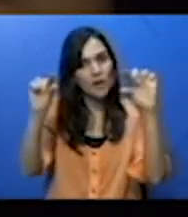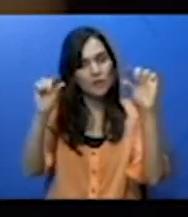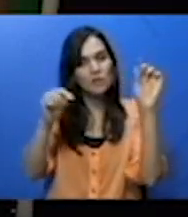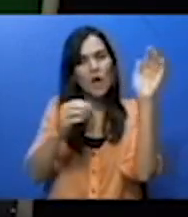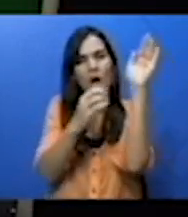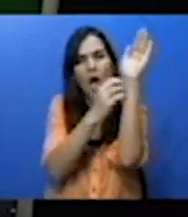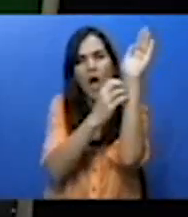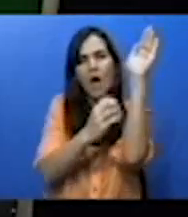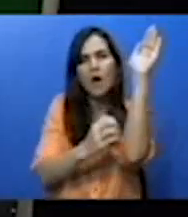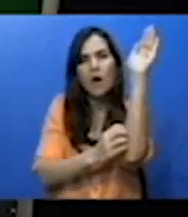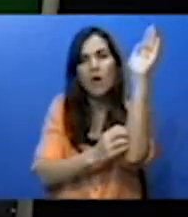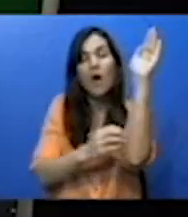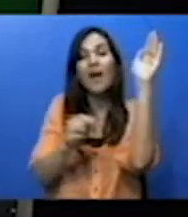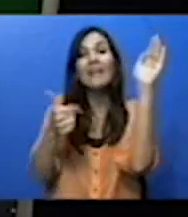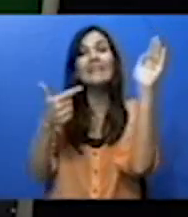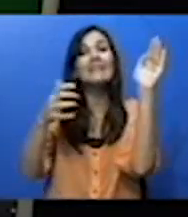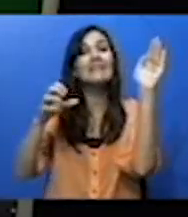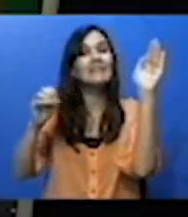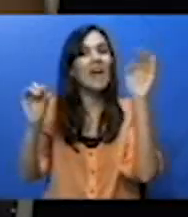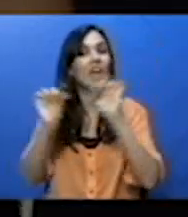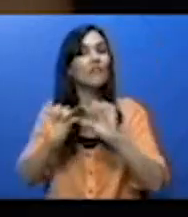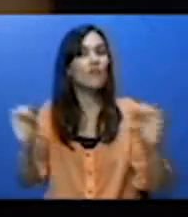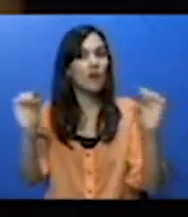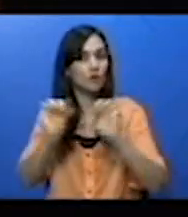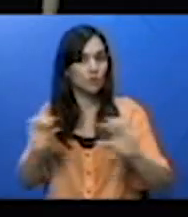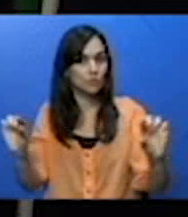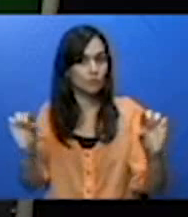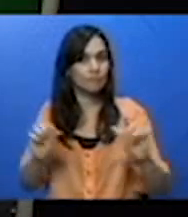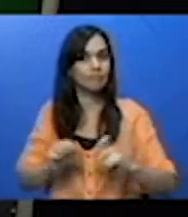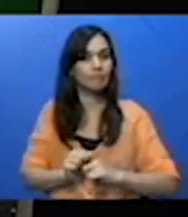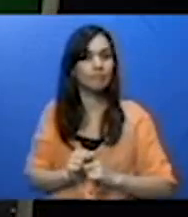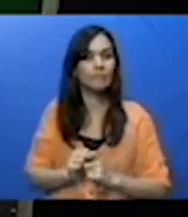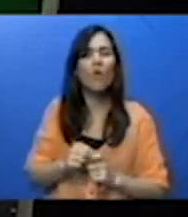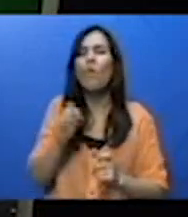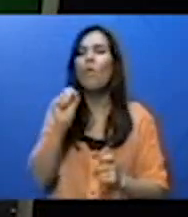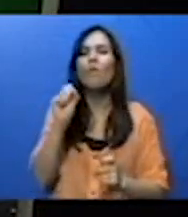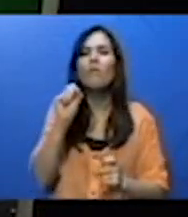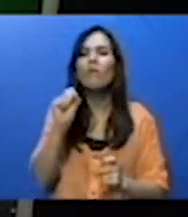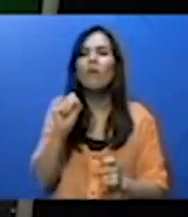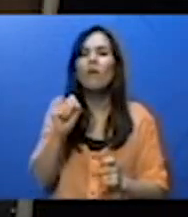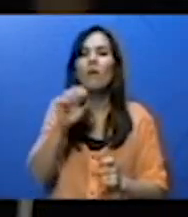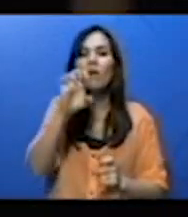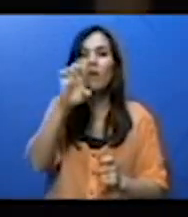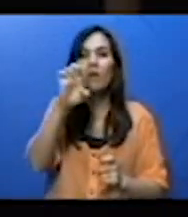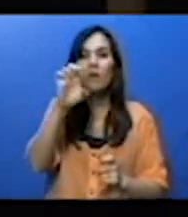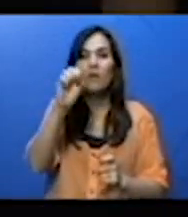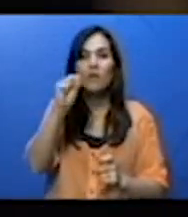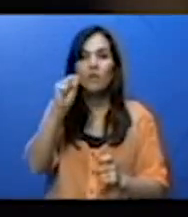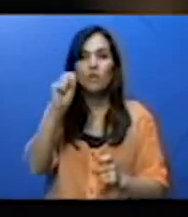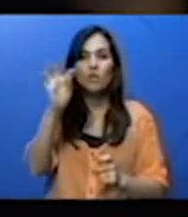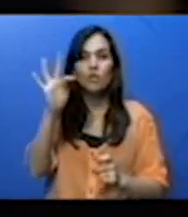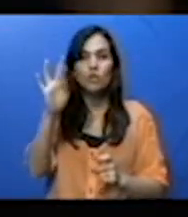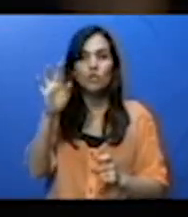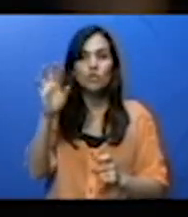10 versos. Eu vou retomar aqui para explicar para vocês o que são estrofes. Vamos lá, volta aí no seu